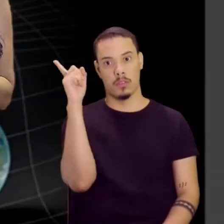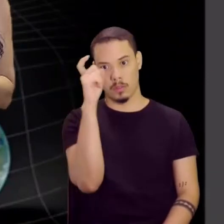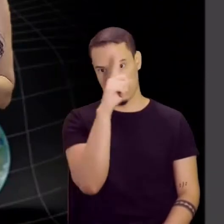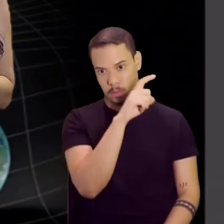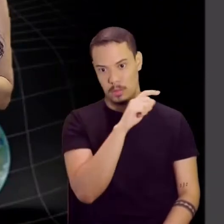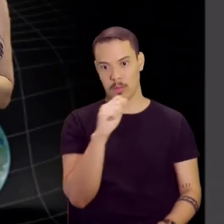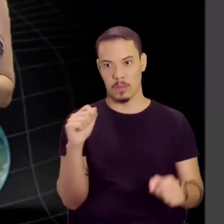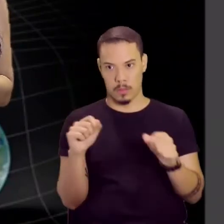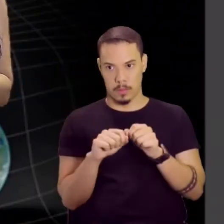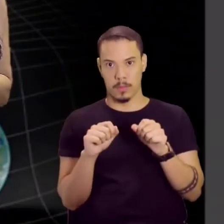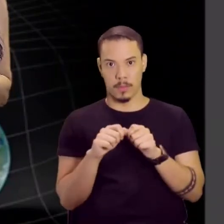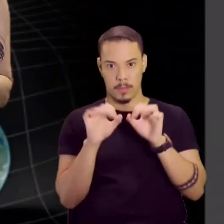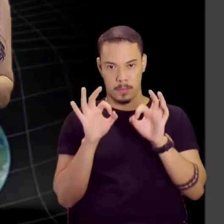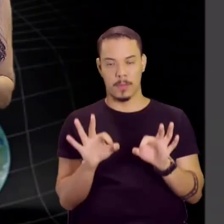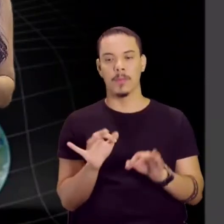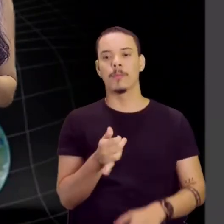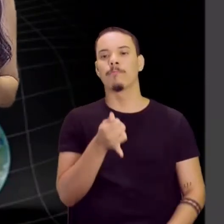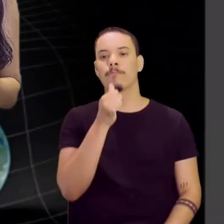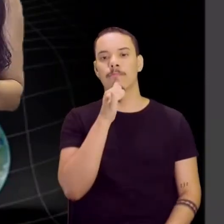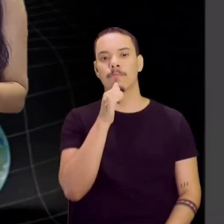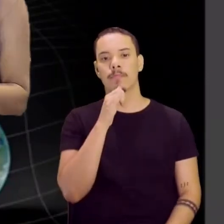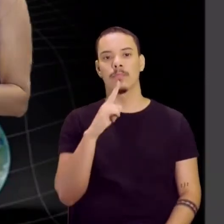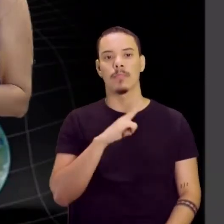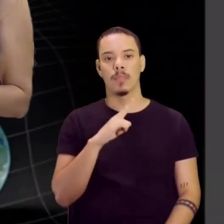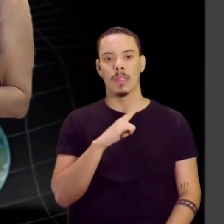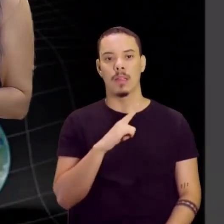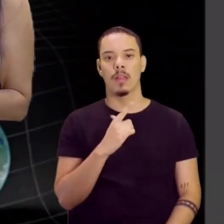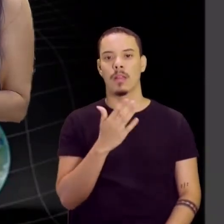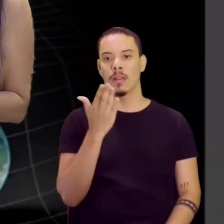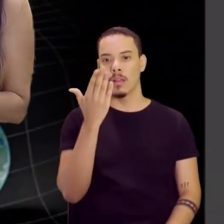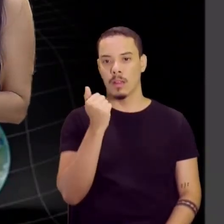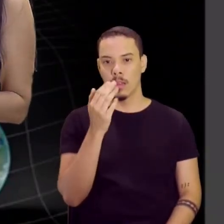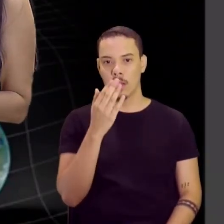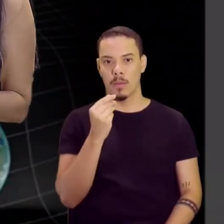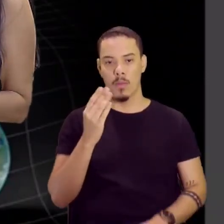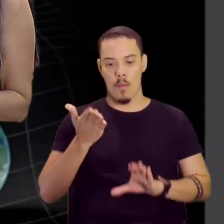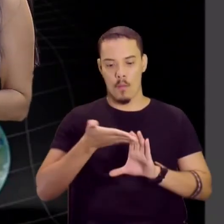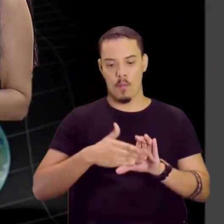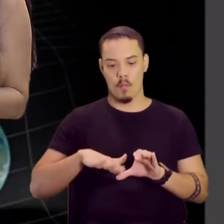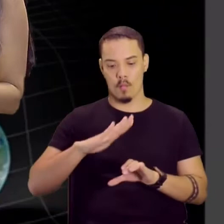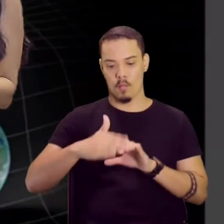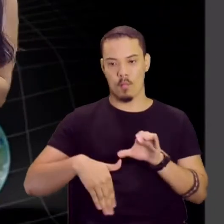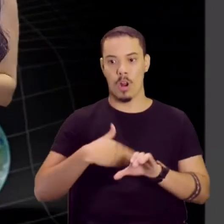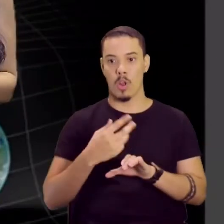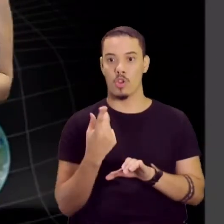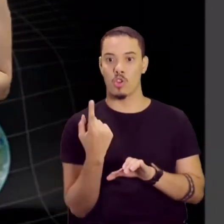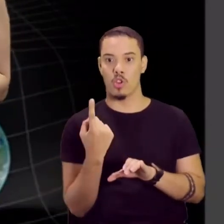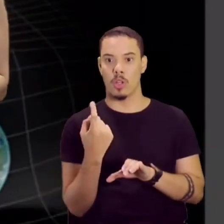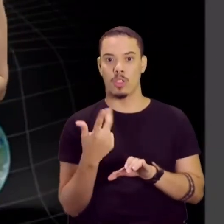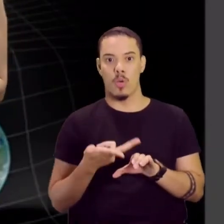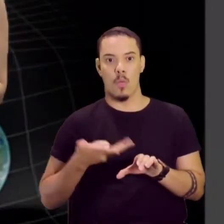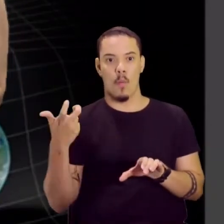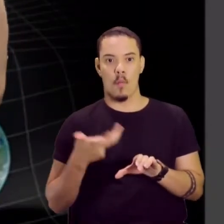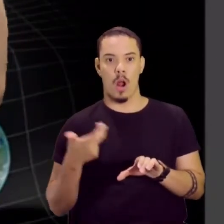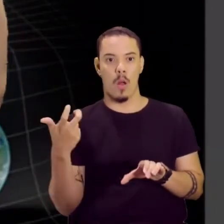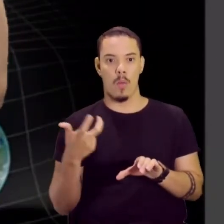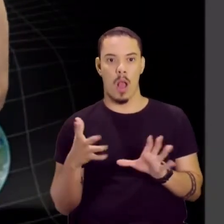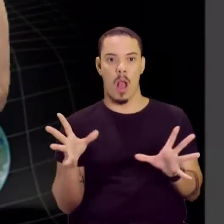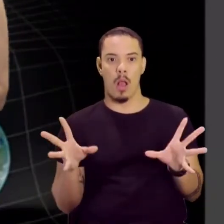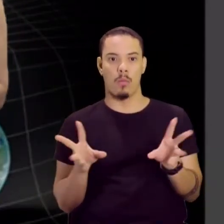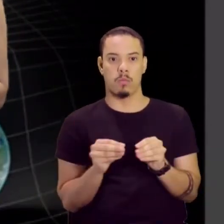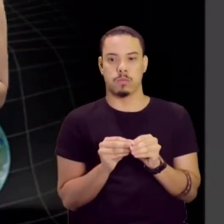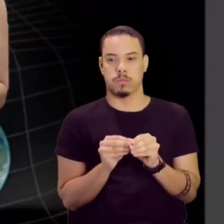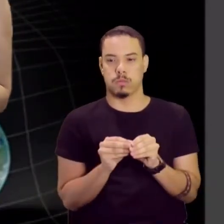você retirar o ar. Por exemplo, aqueles alimentos que são embalados a vácuo, né? Isso. Tira o ar dali de dentro. Aí ele fica